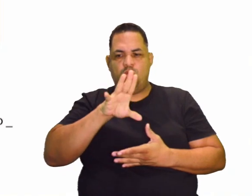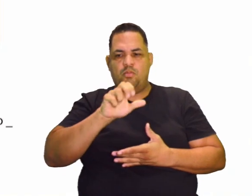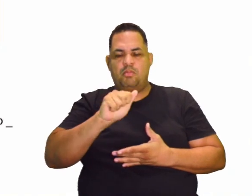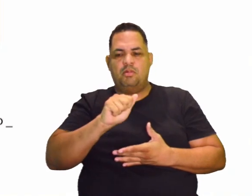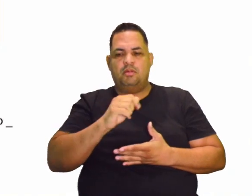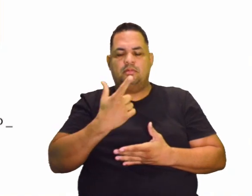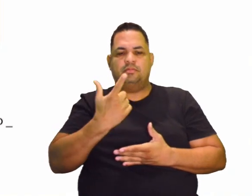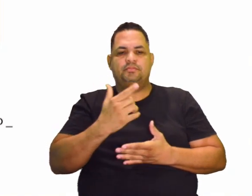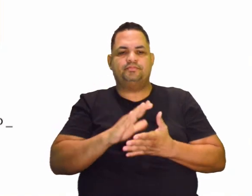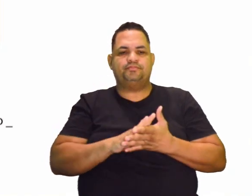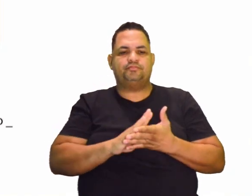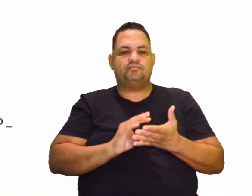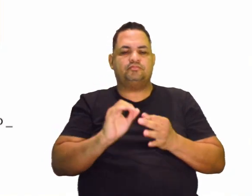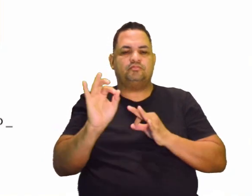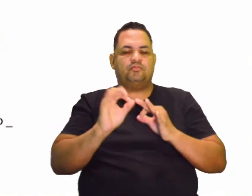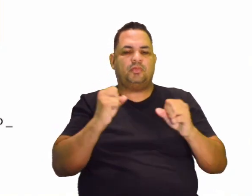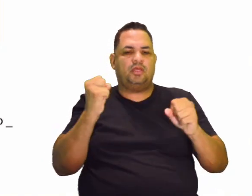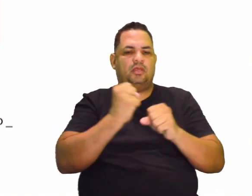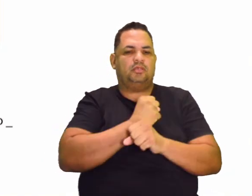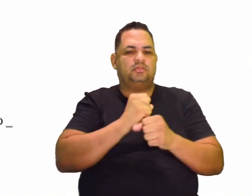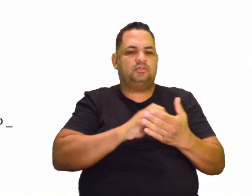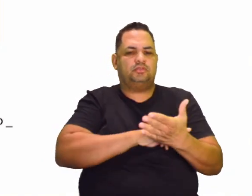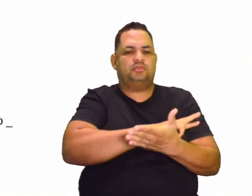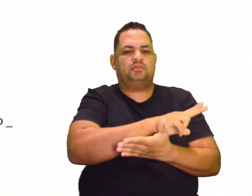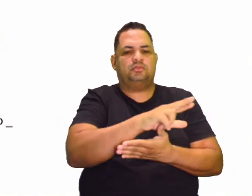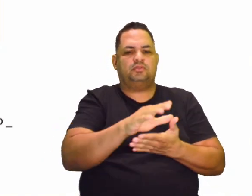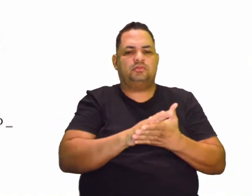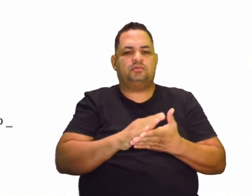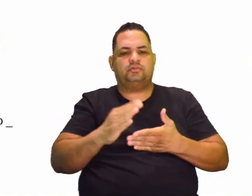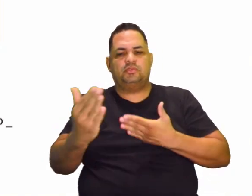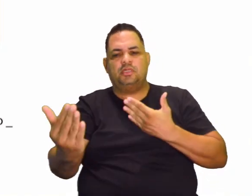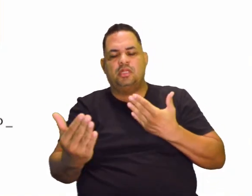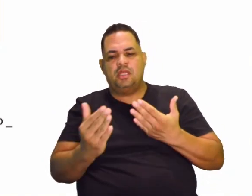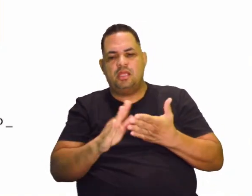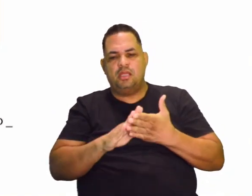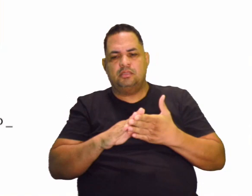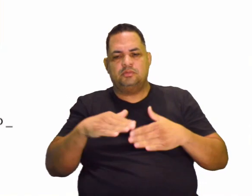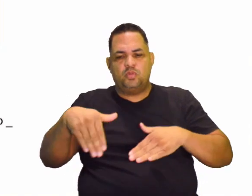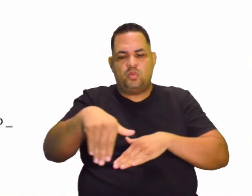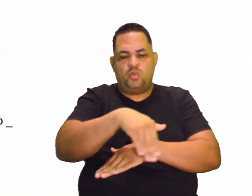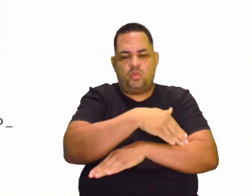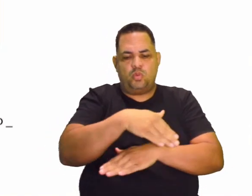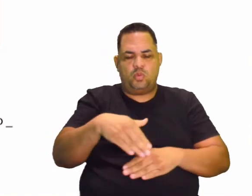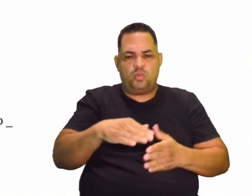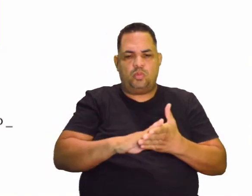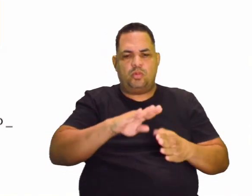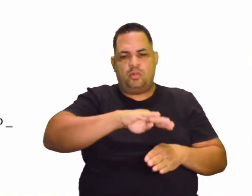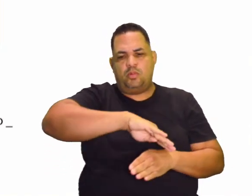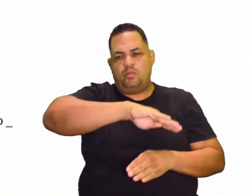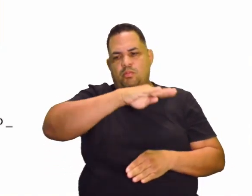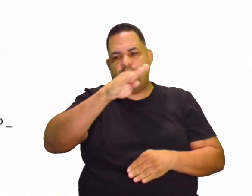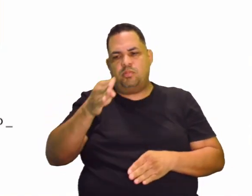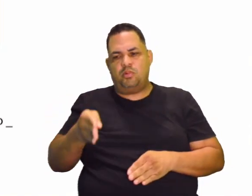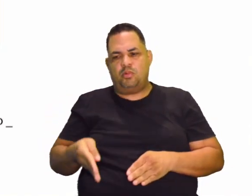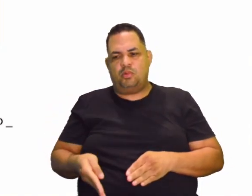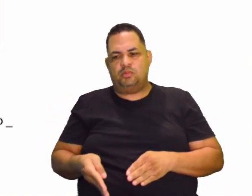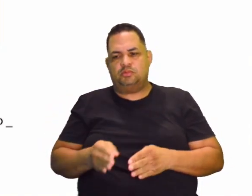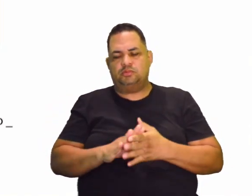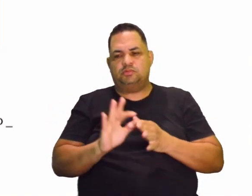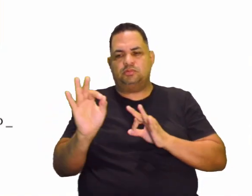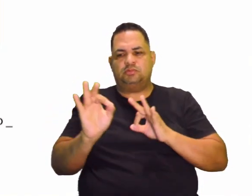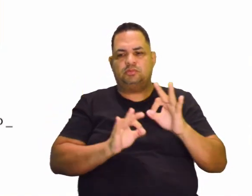construíram inúmeras obras públicas, como estradas, arquedutos e pontes interligando cidades,